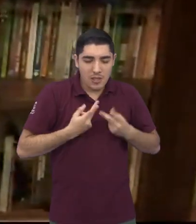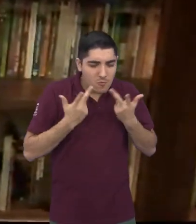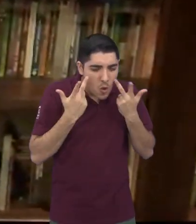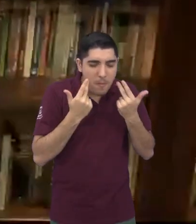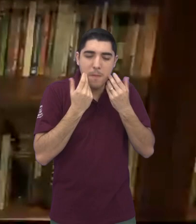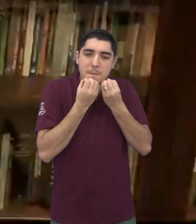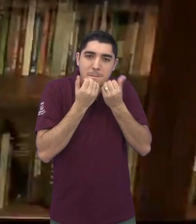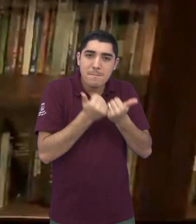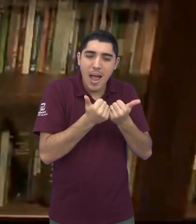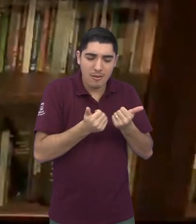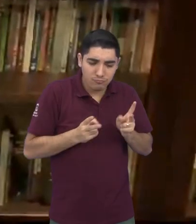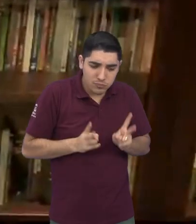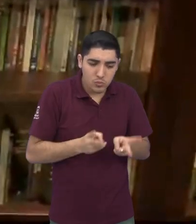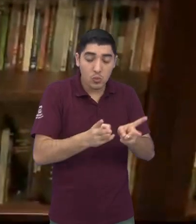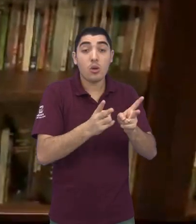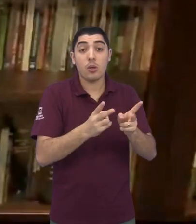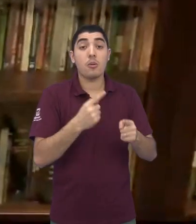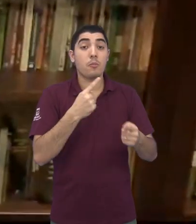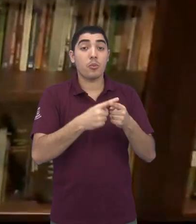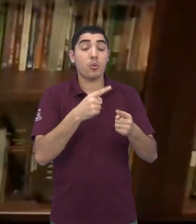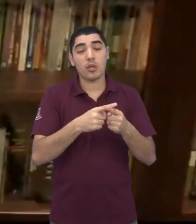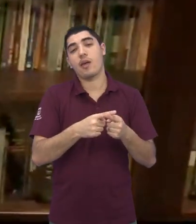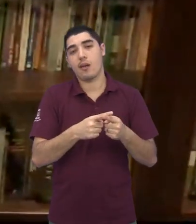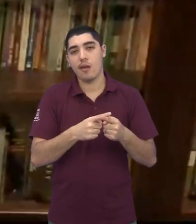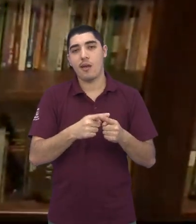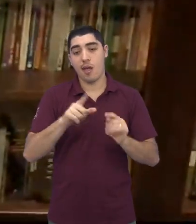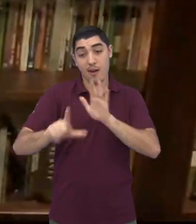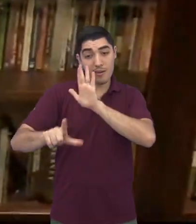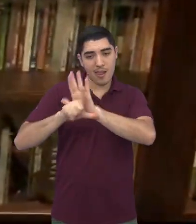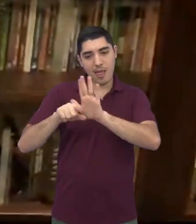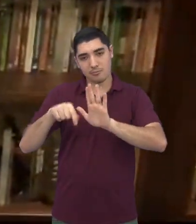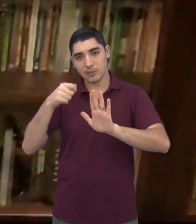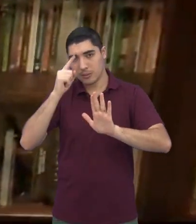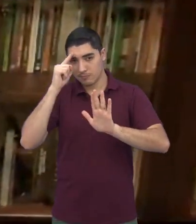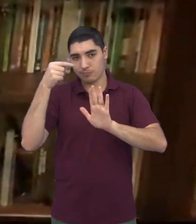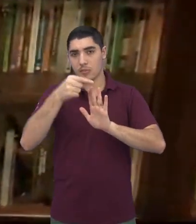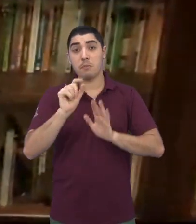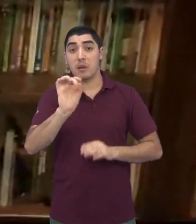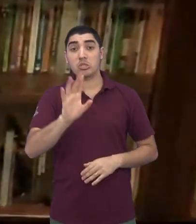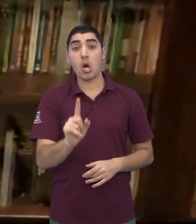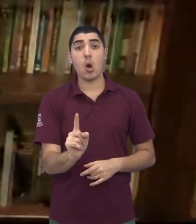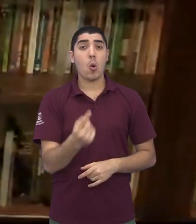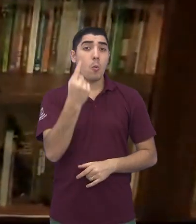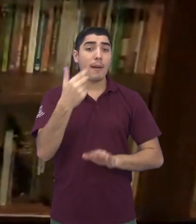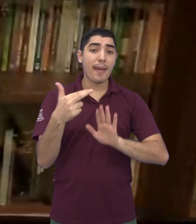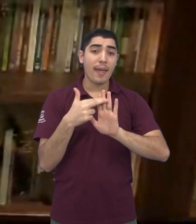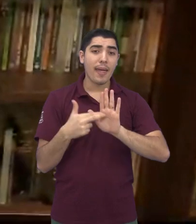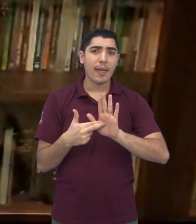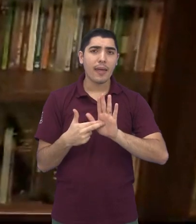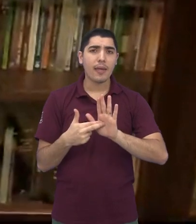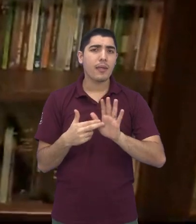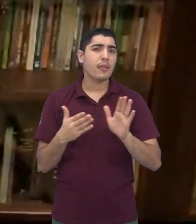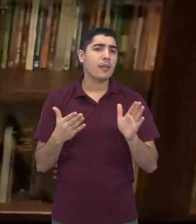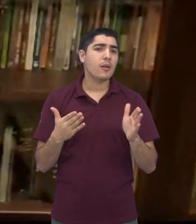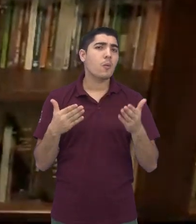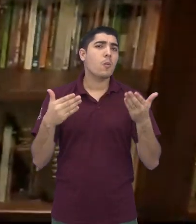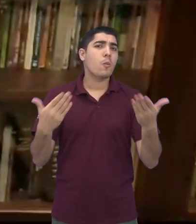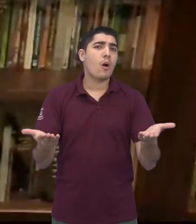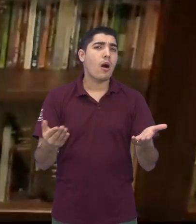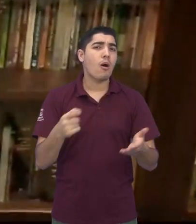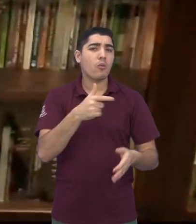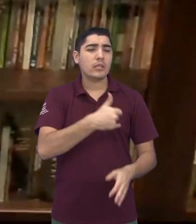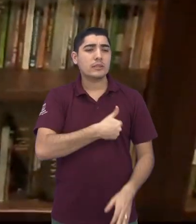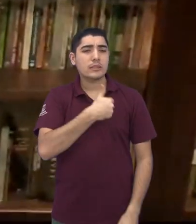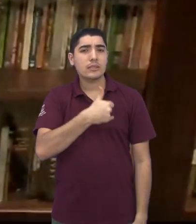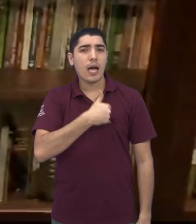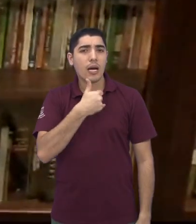ao idadismo, que é essa violência que classifica pessoas a partir de um único critério: qual é o número de anos que